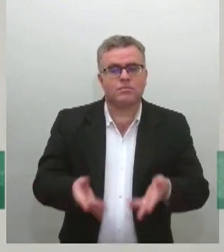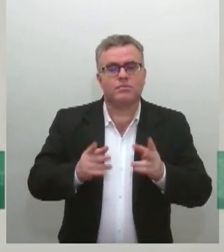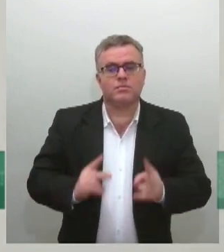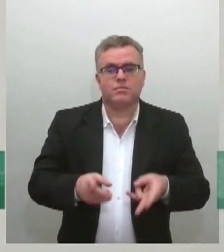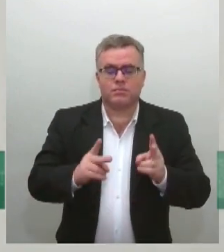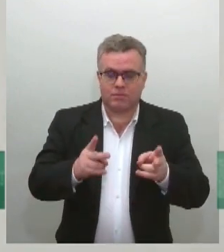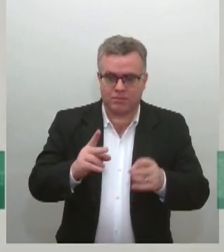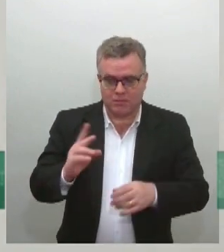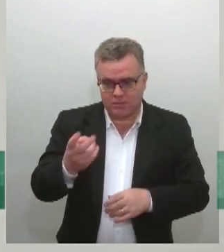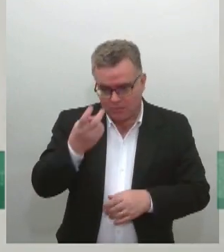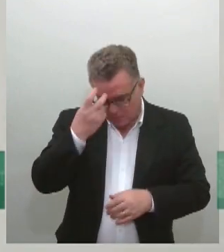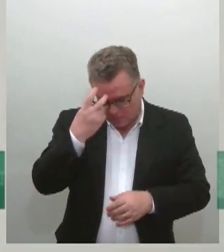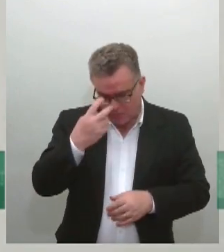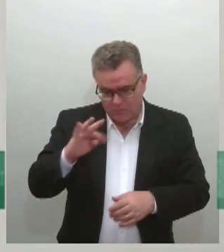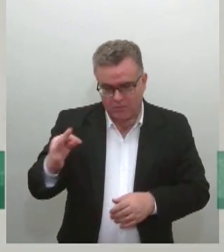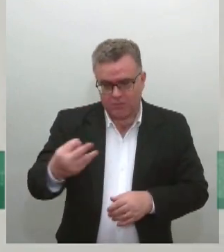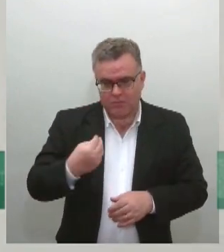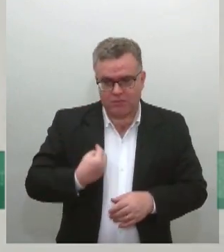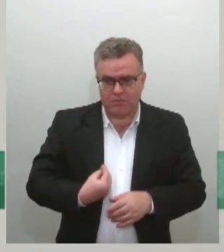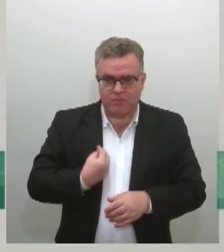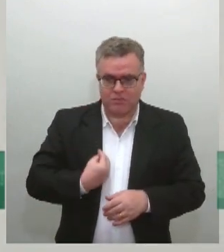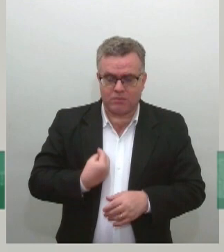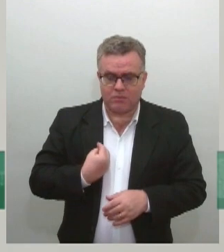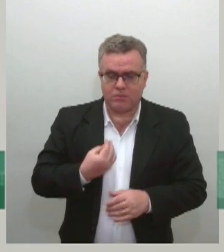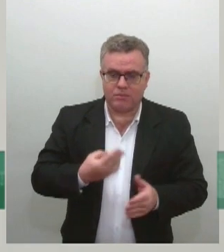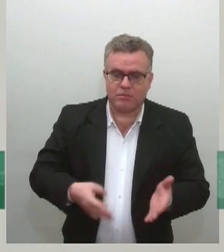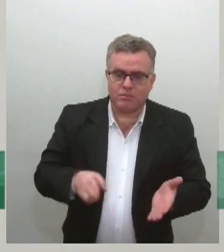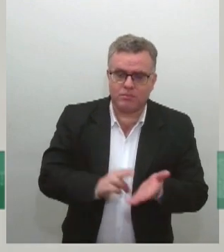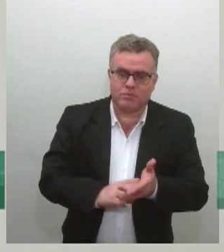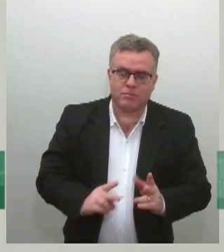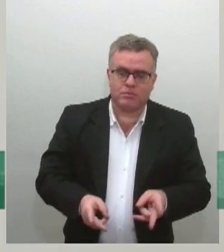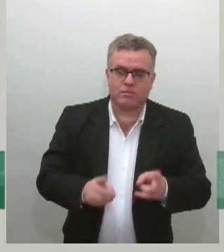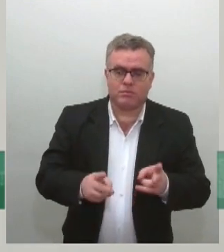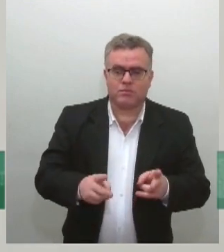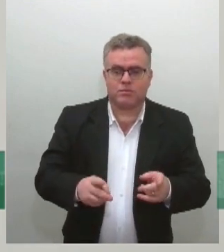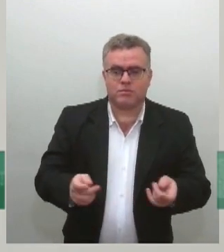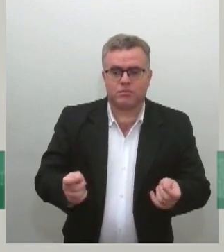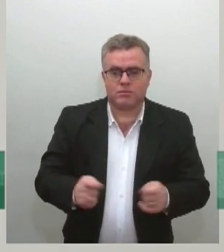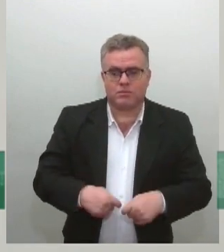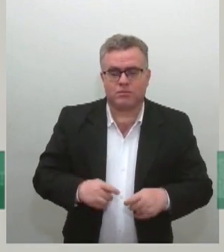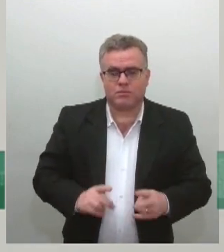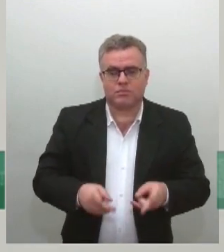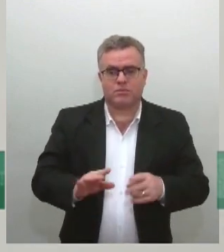popular. É um dos pré-requisitos, inclusive, para chegar à execução,